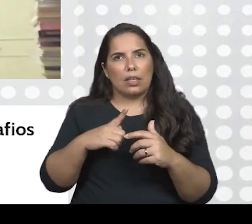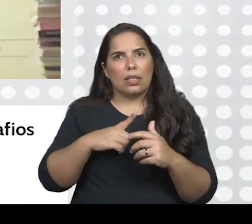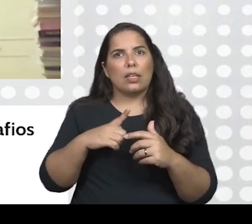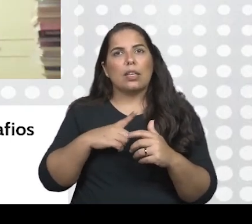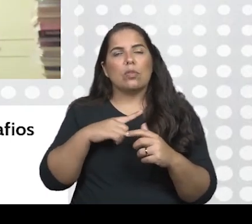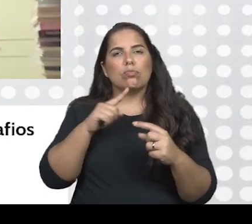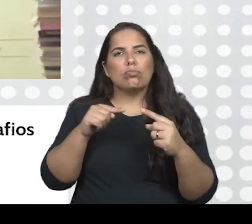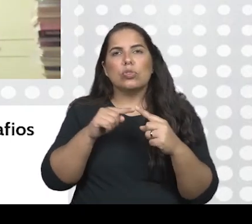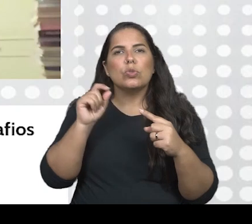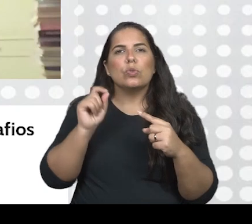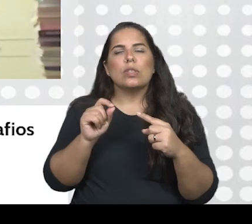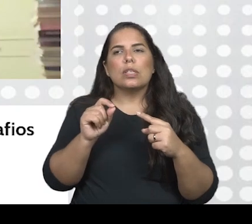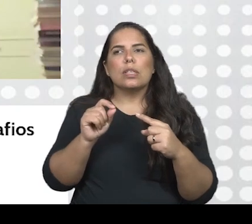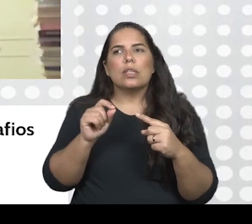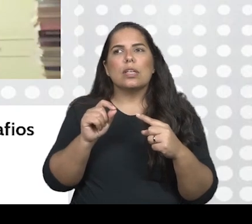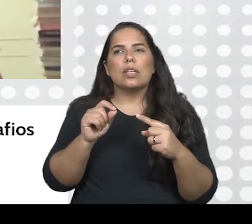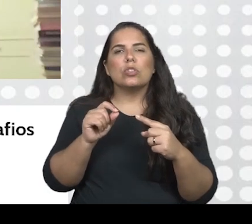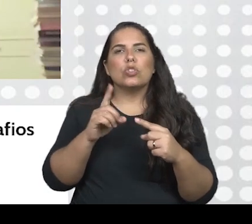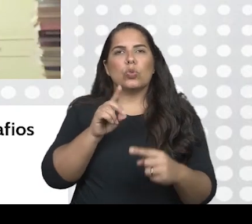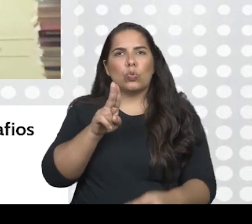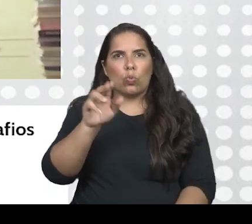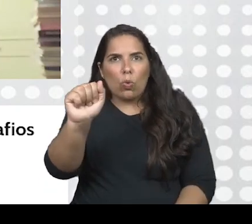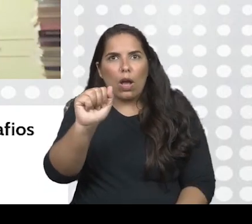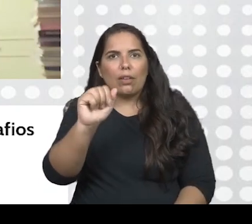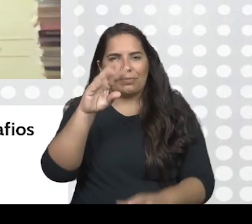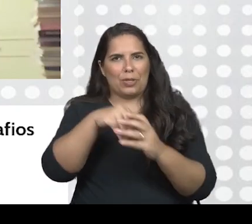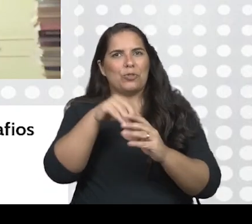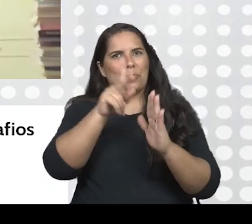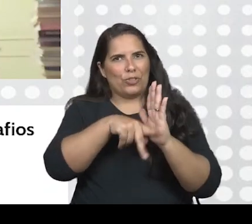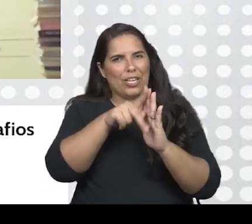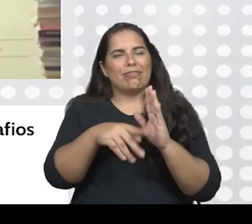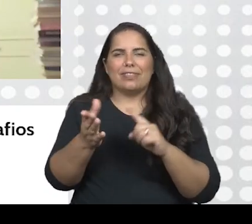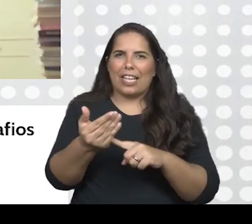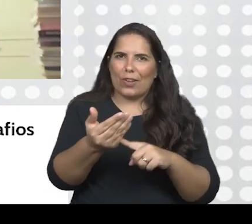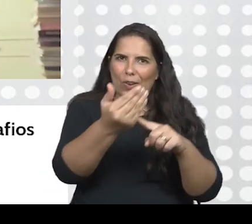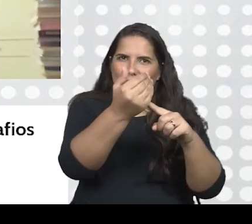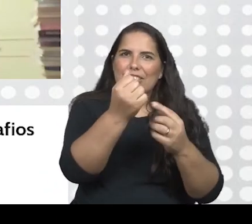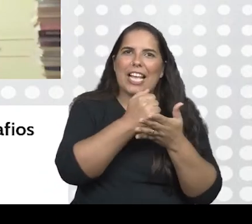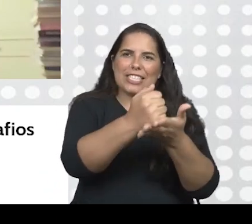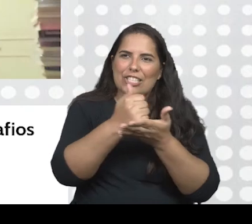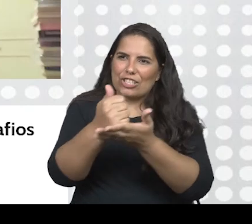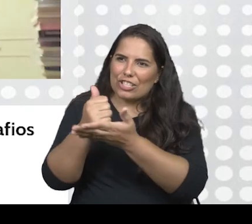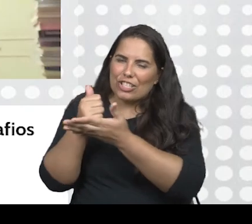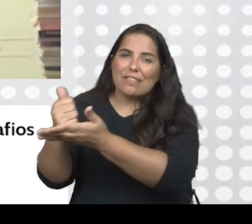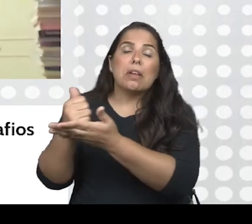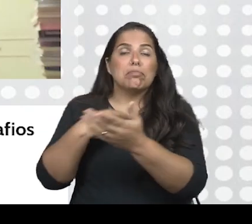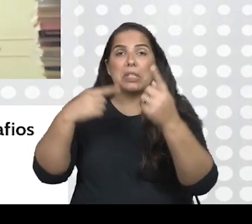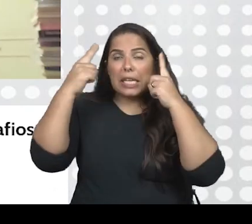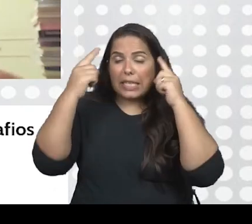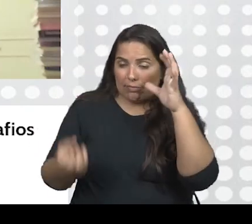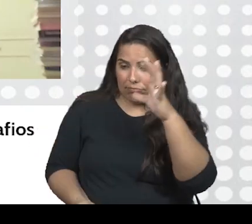uma perspectiva de DUA nos seus projetos, de tecnologia assistiva, eles nascem com a ideia